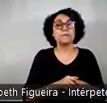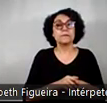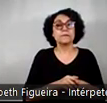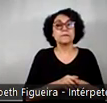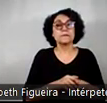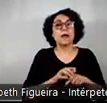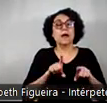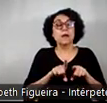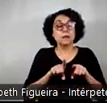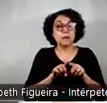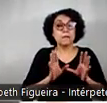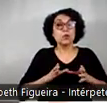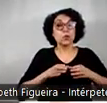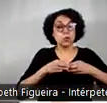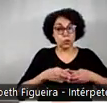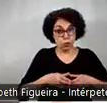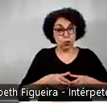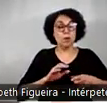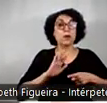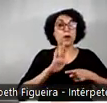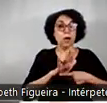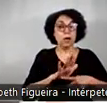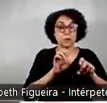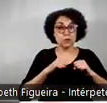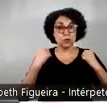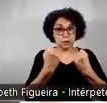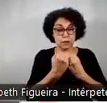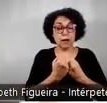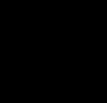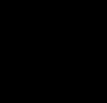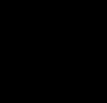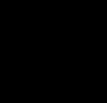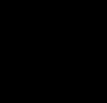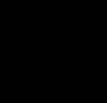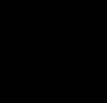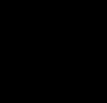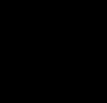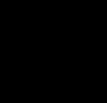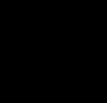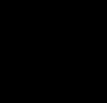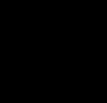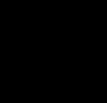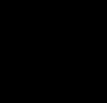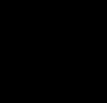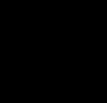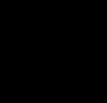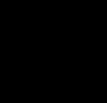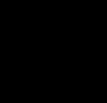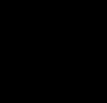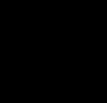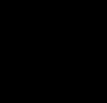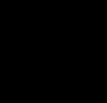com o pessoal do Serviço Social. Já participei já de pesquisas já com interface já com a geografia, com